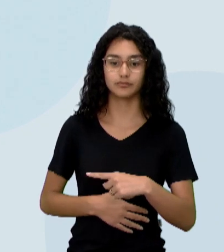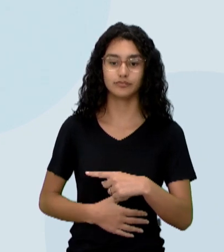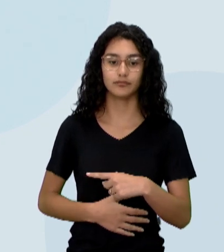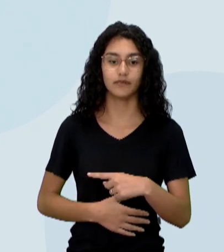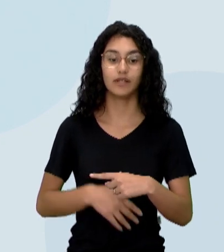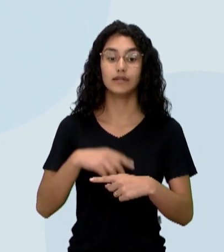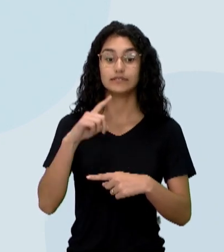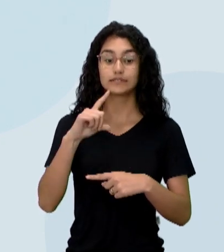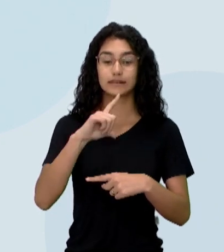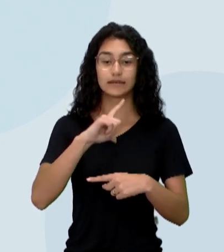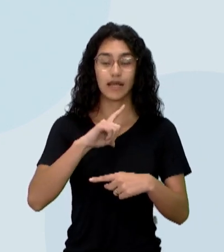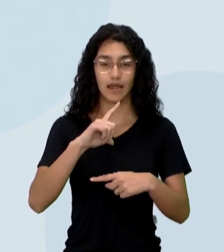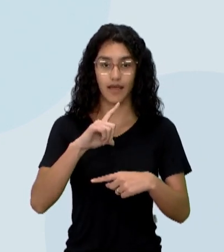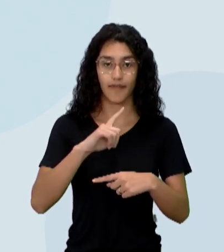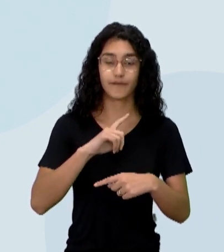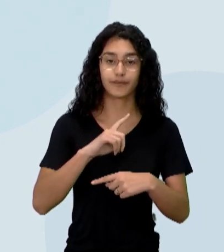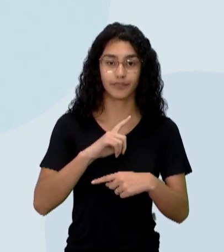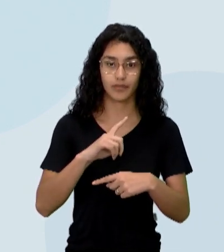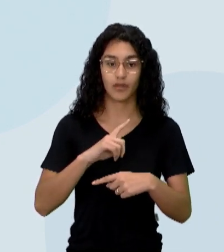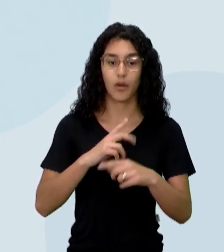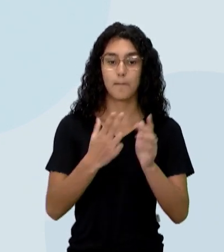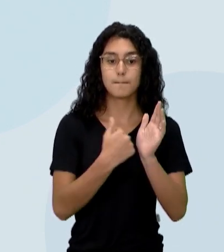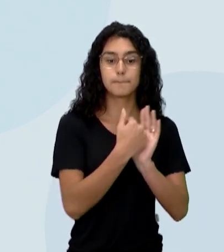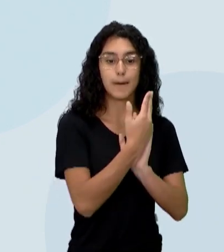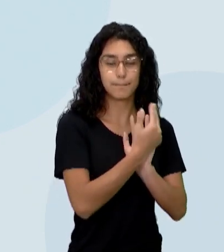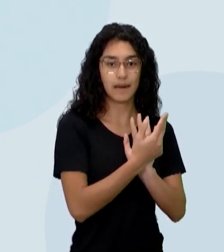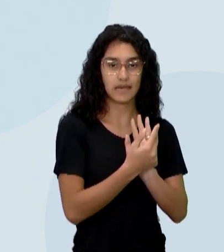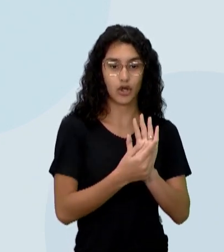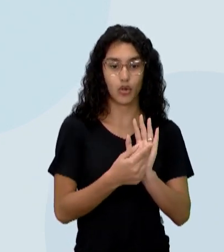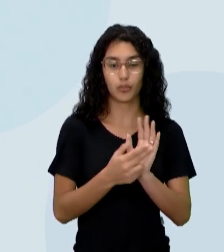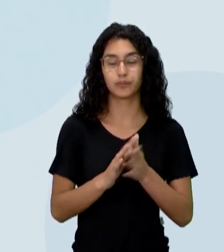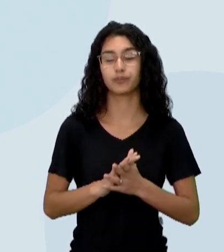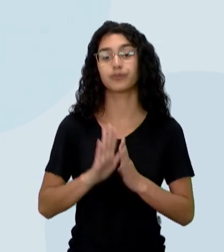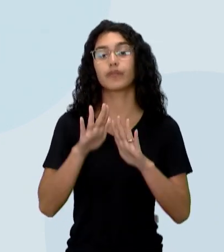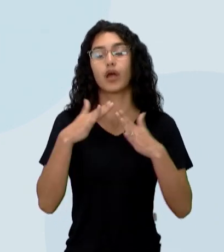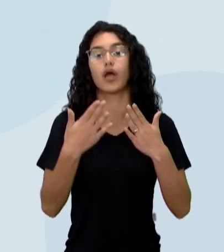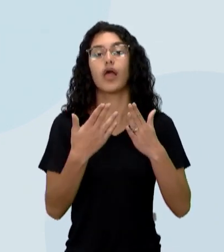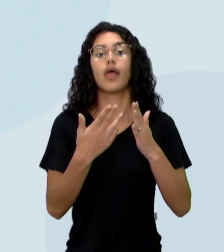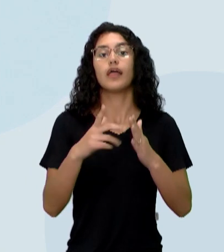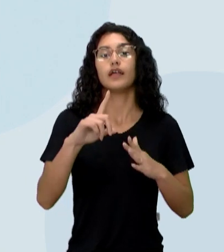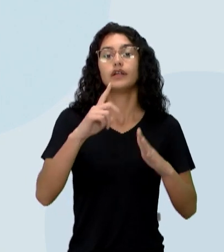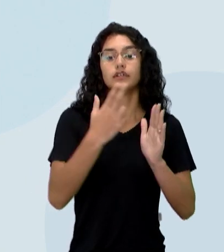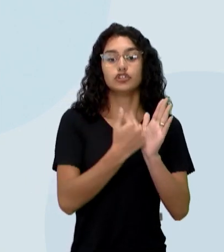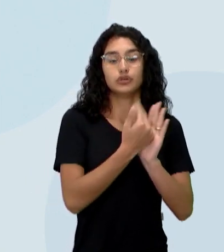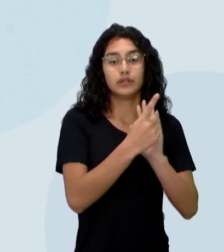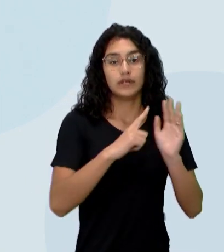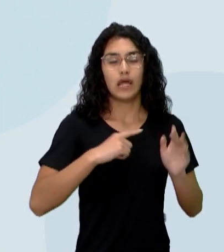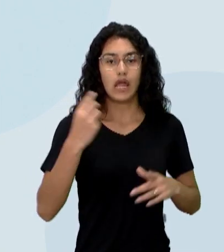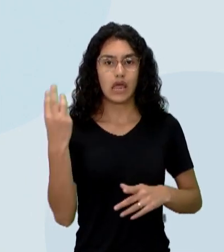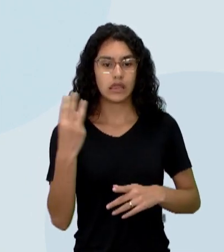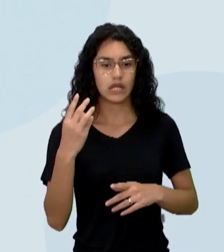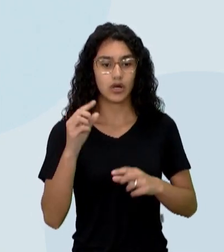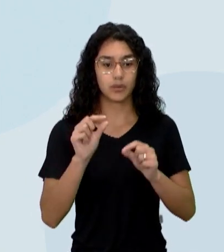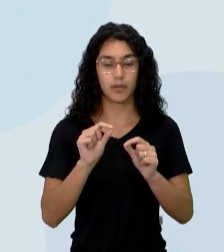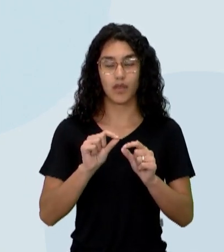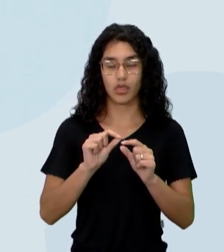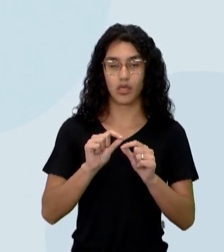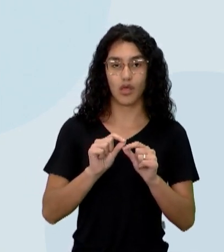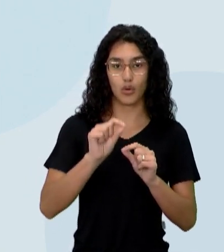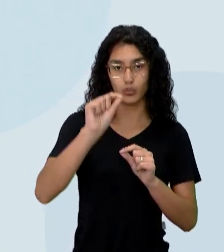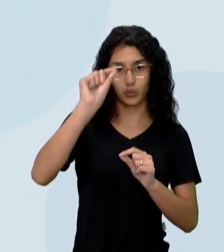temos aí figuras tridimensionais, né? Ou seja, figuras que têm 3 dimensões, altura,